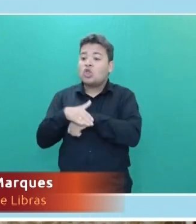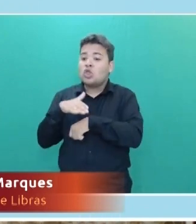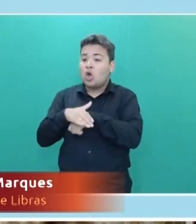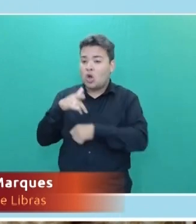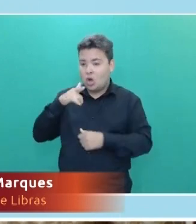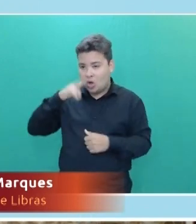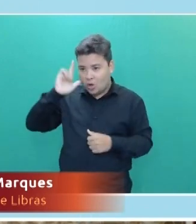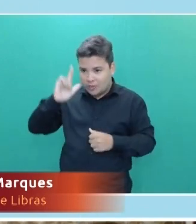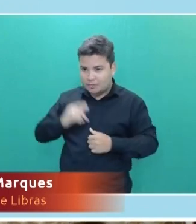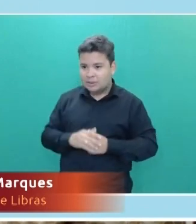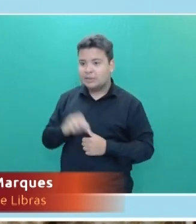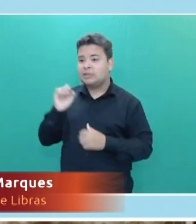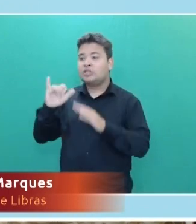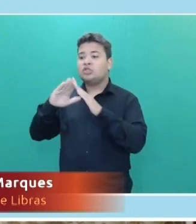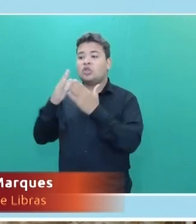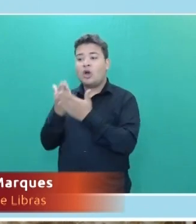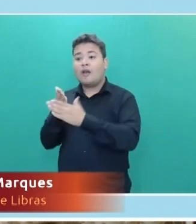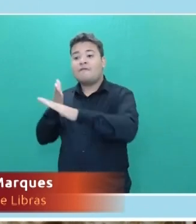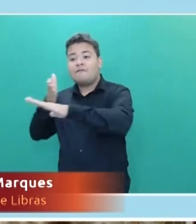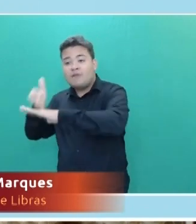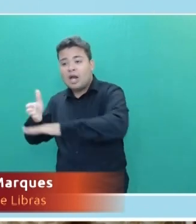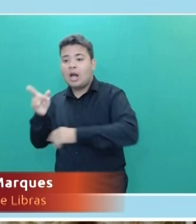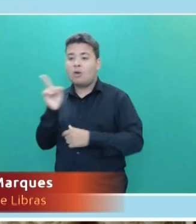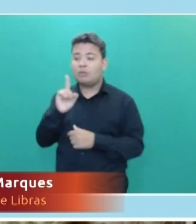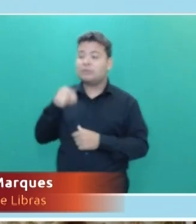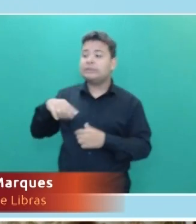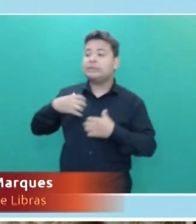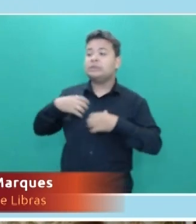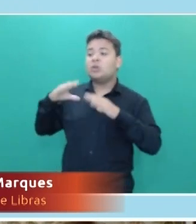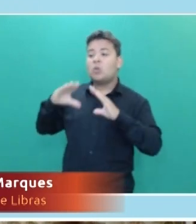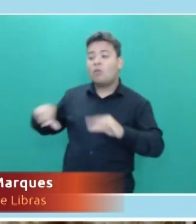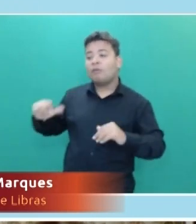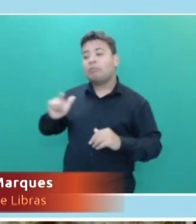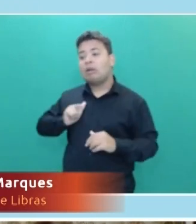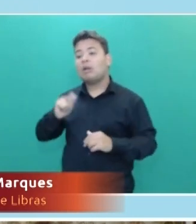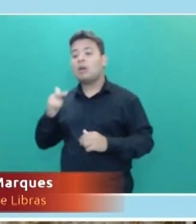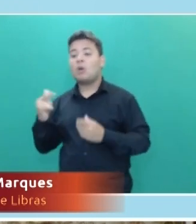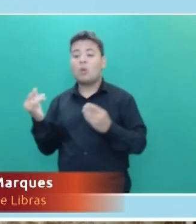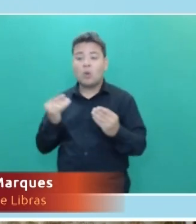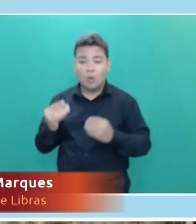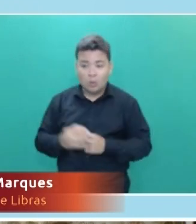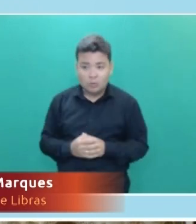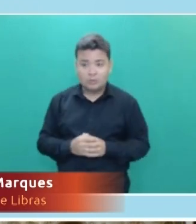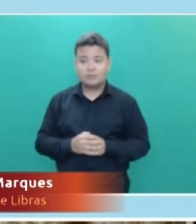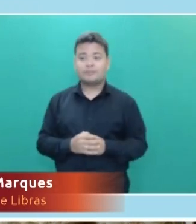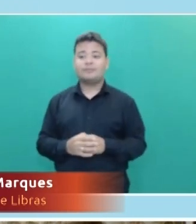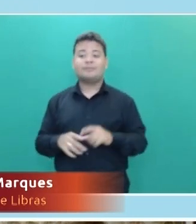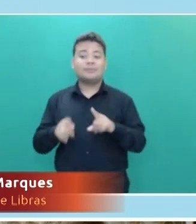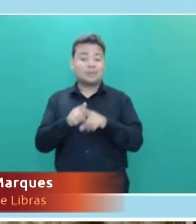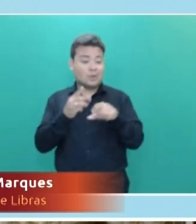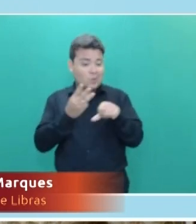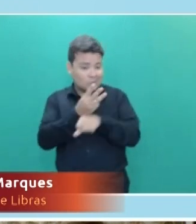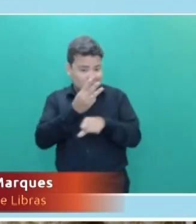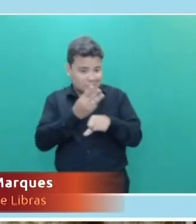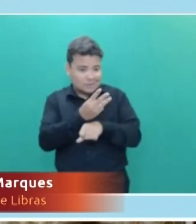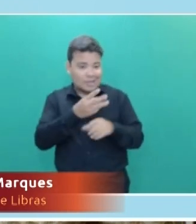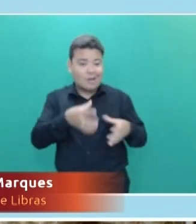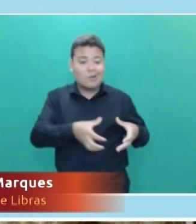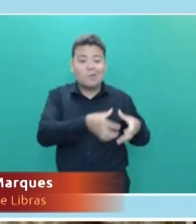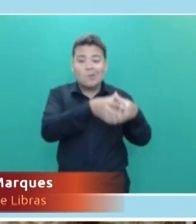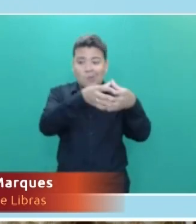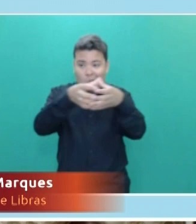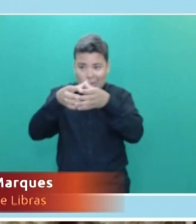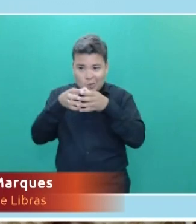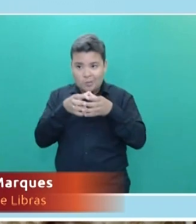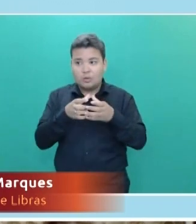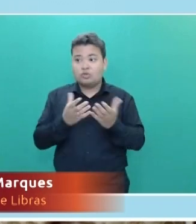na escola, se não iriam na escola, se elas se sentiam à vontade, e essas notícias nos grupos de WhatsApp deles, dos